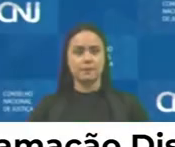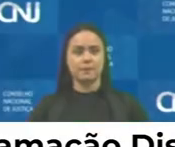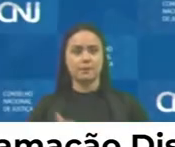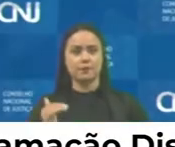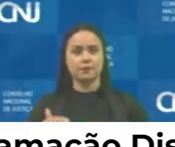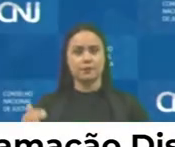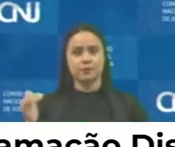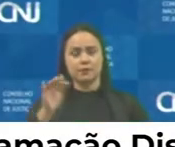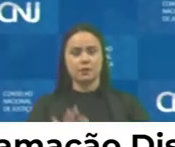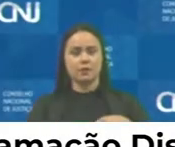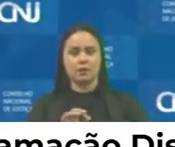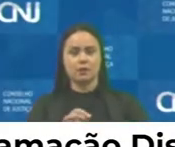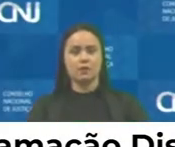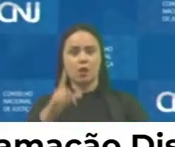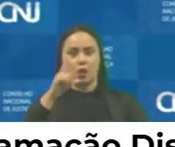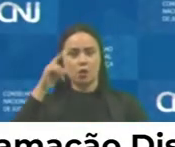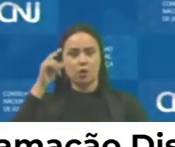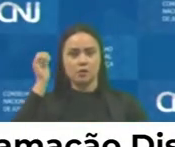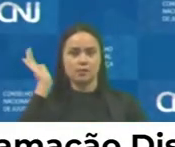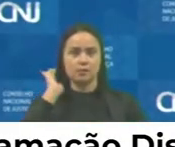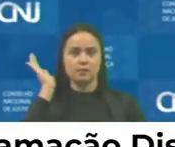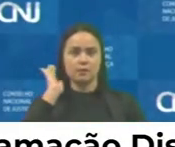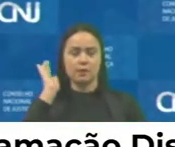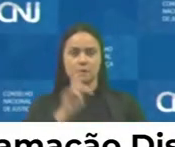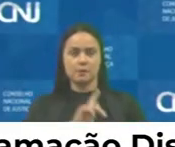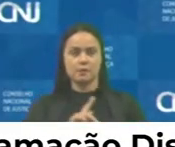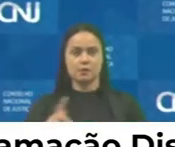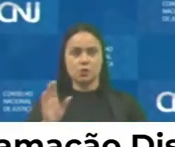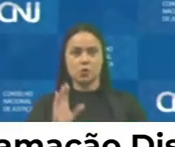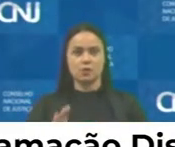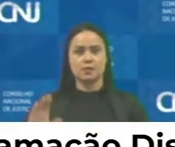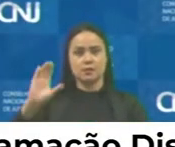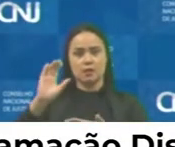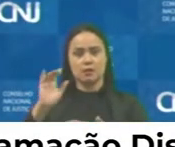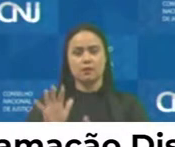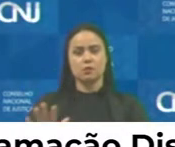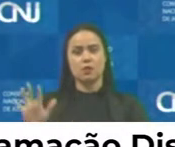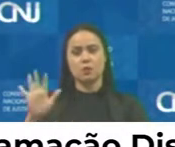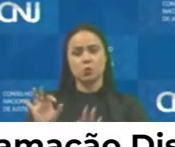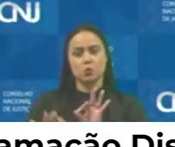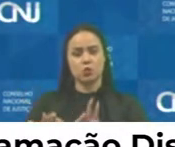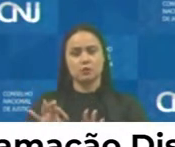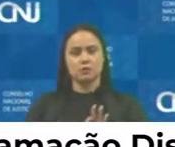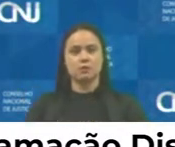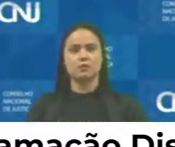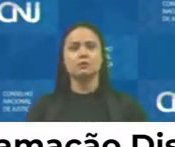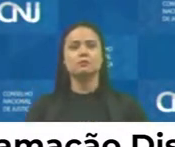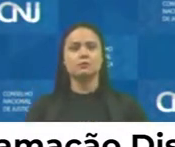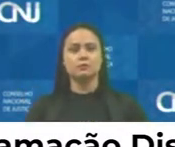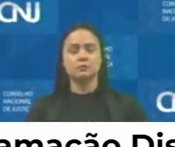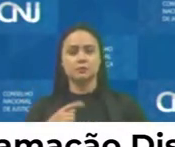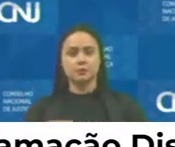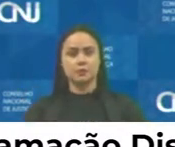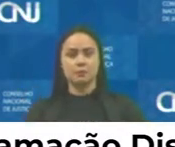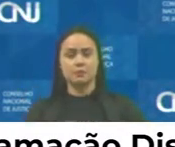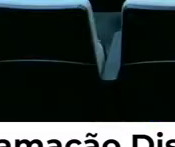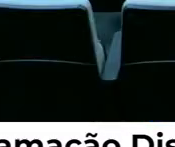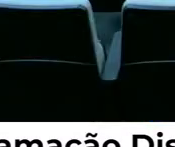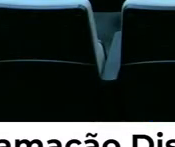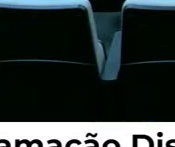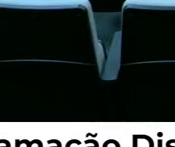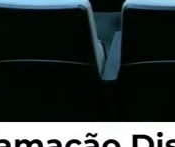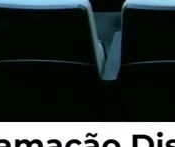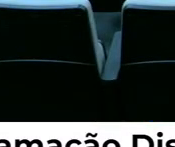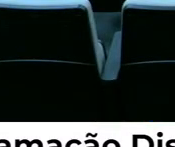Excelentíssima ministra Rosa Weber, presidente do Conselho Nacional de Justiça, nobre ministro Luiz Felipe